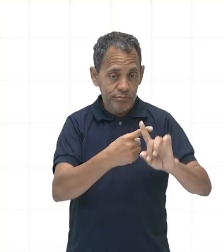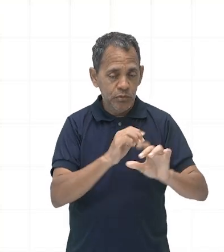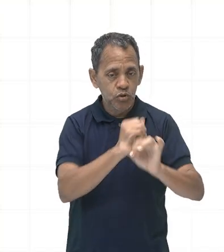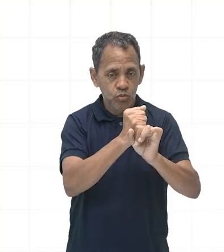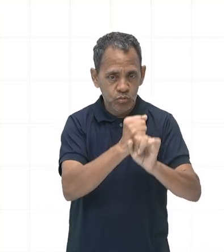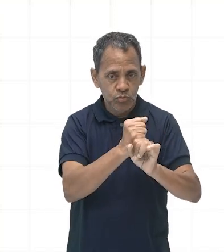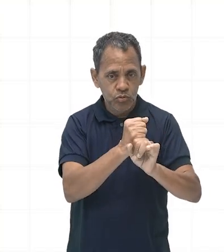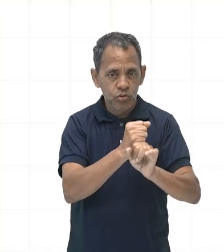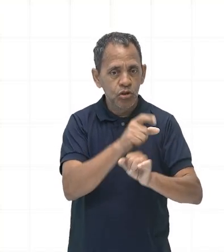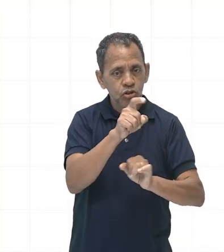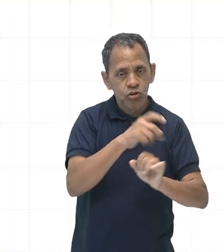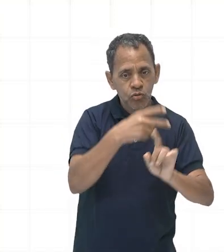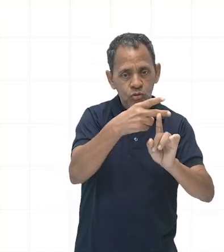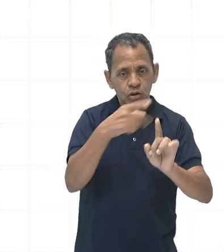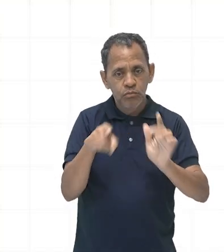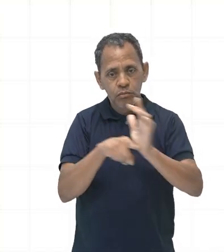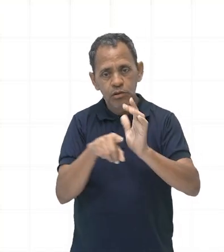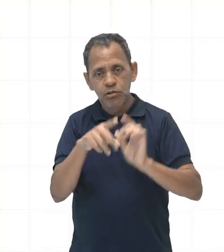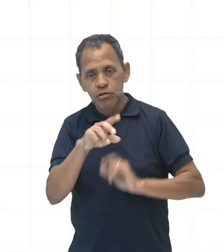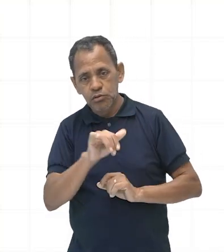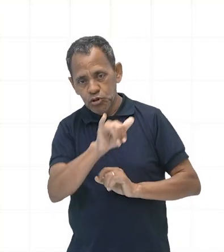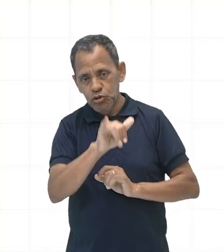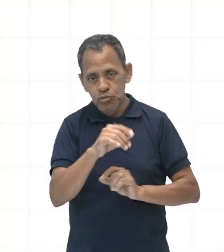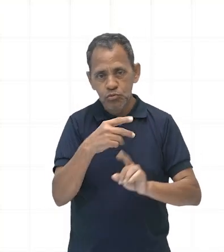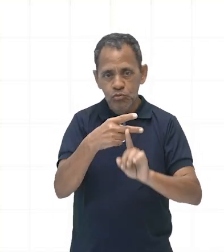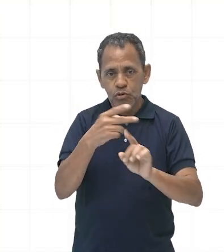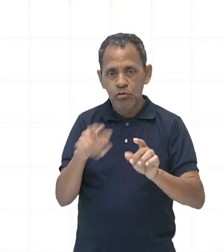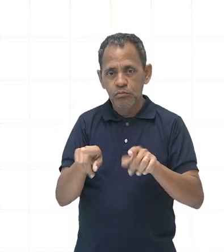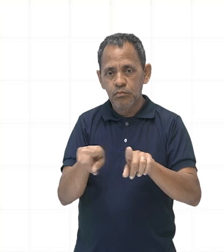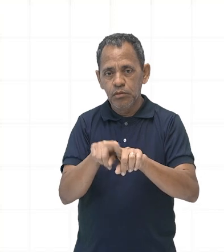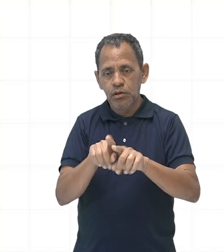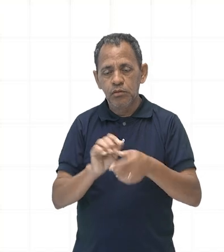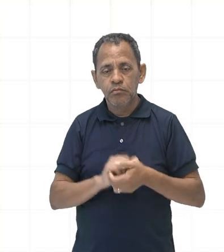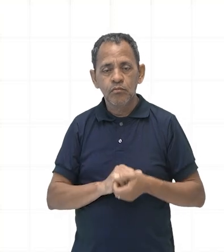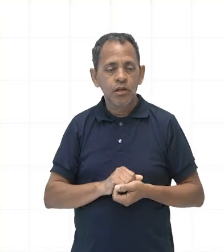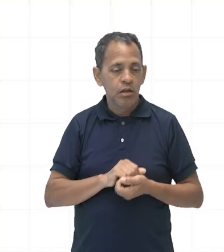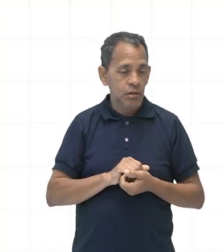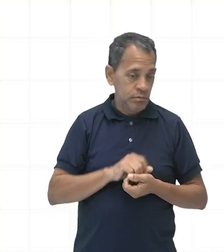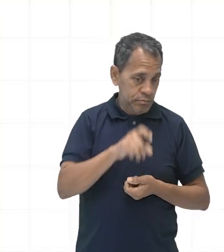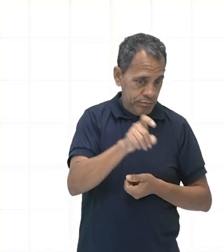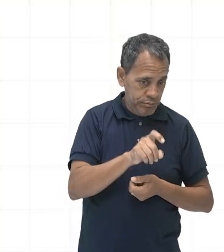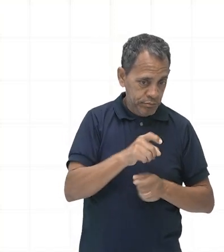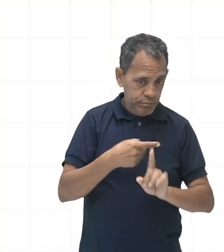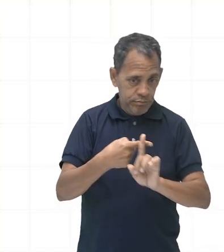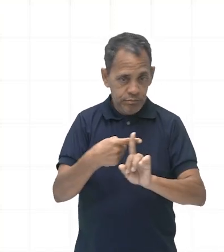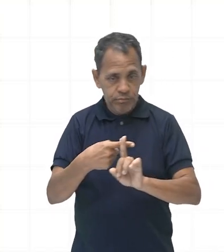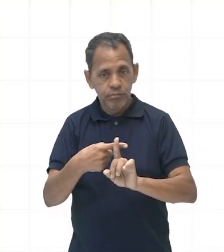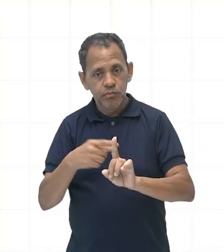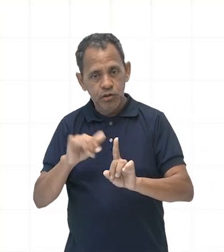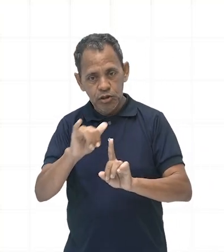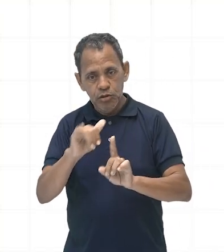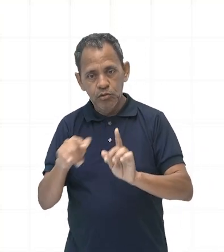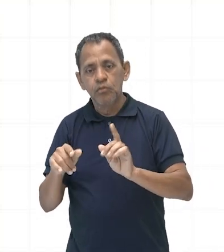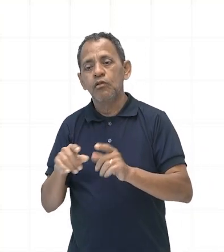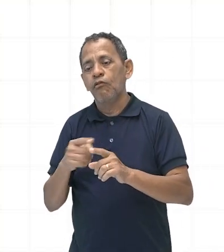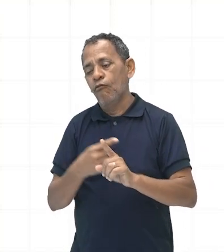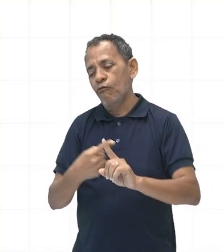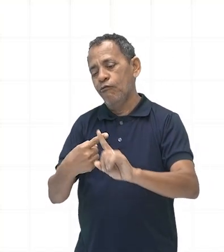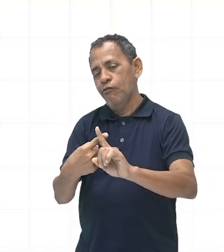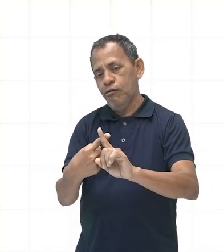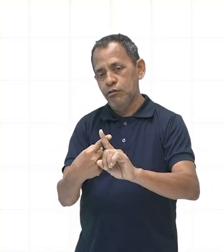x ao quadrado menos y ao quadrado, vai ser o produto de x mais y vezes x menos y. Por quê,